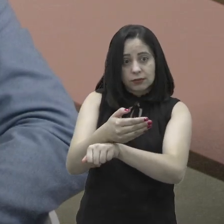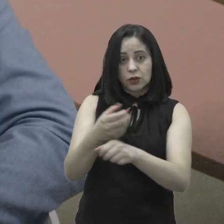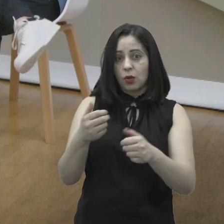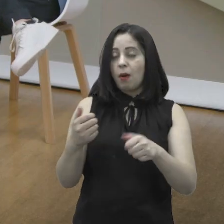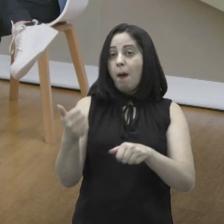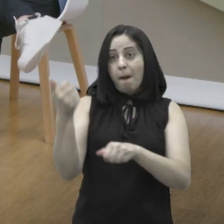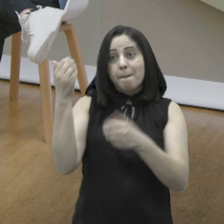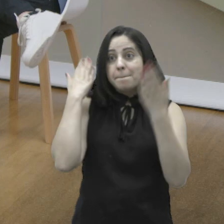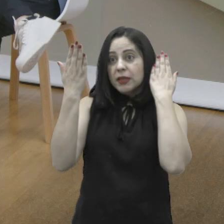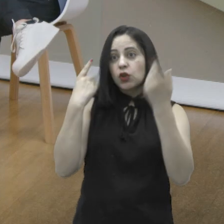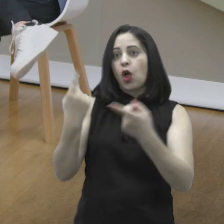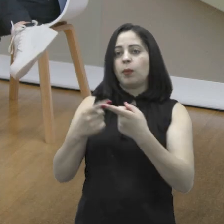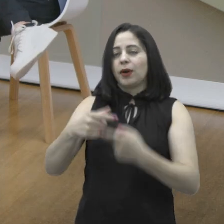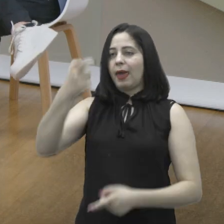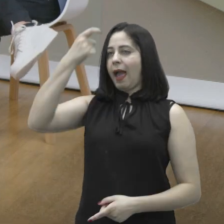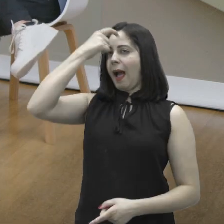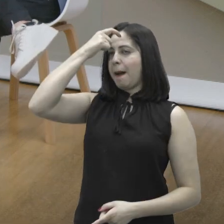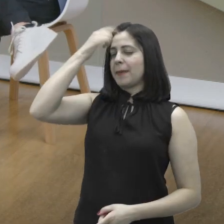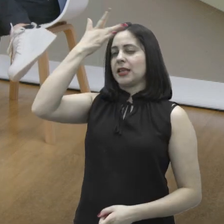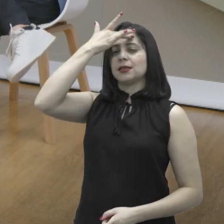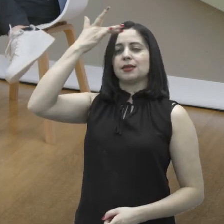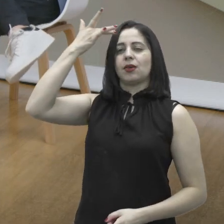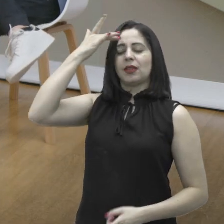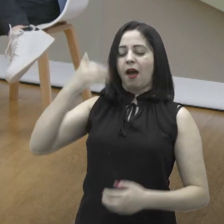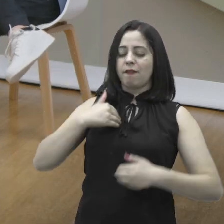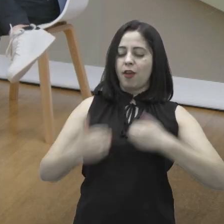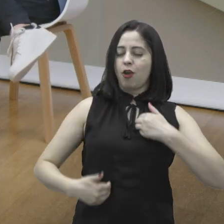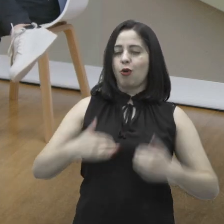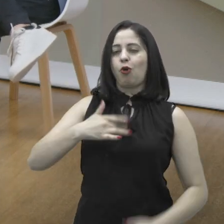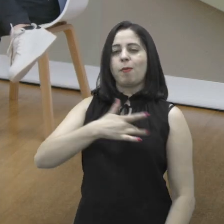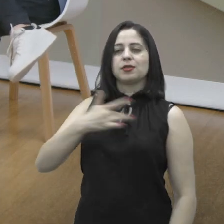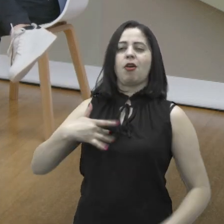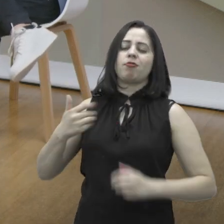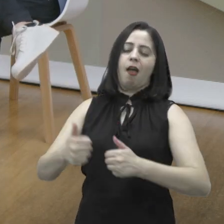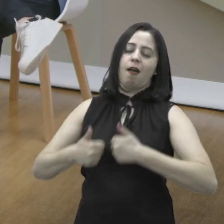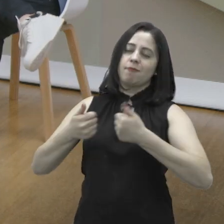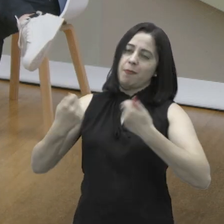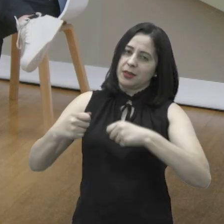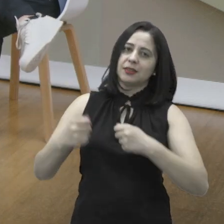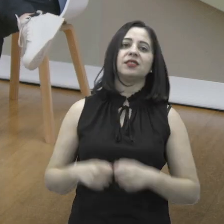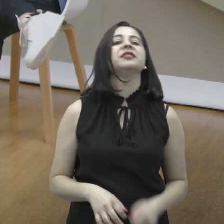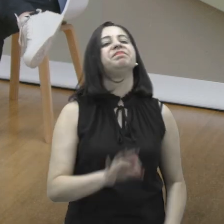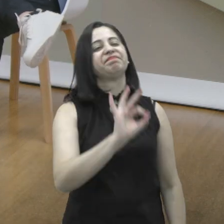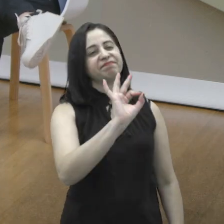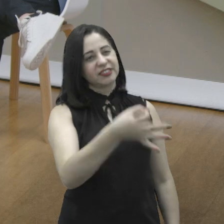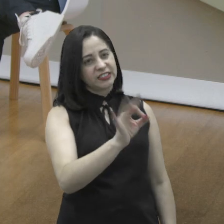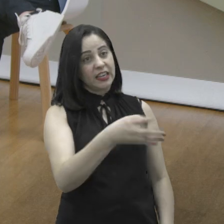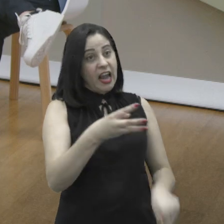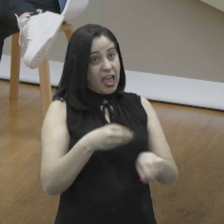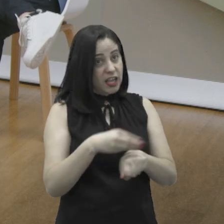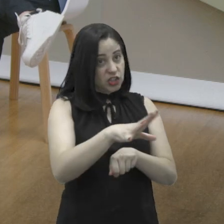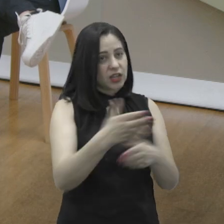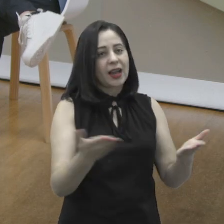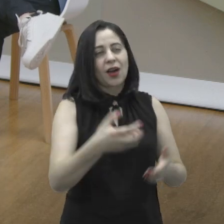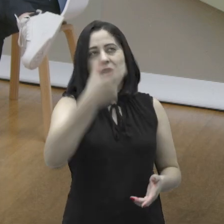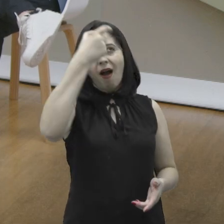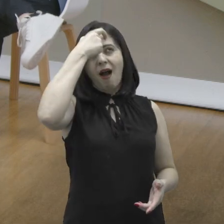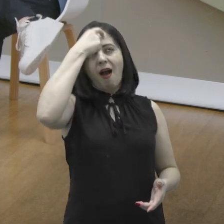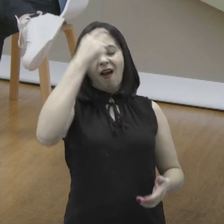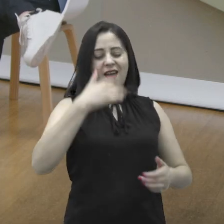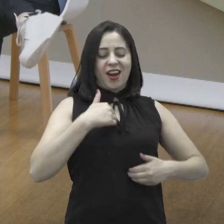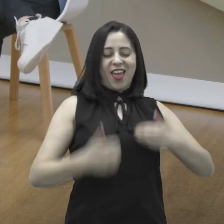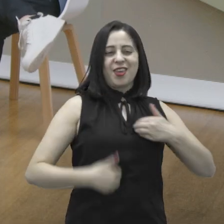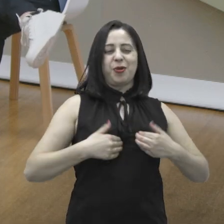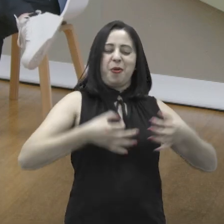também. Perfeito, doutor. Muito obrigada pela sua participação. Com certeza, com essas dicas, a gente vai ficar com a mente sã e o corpo